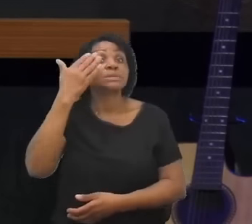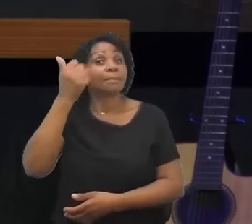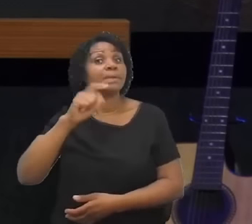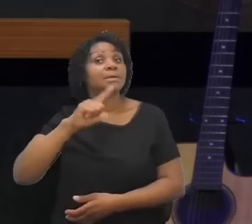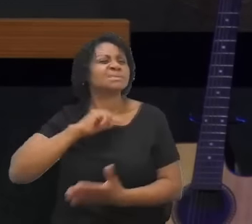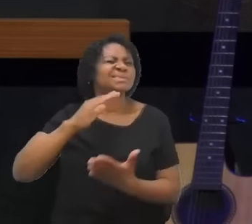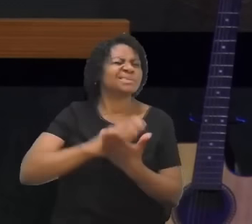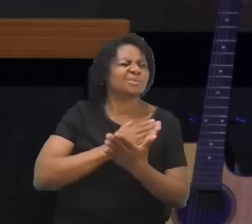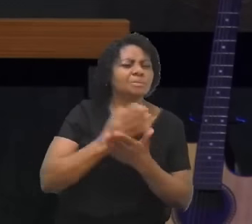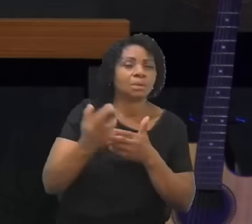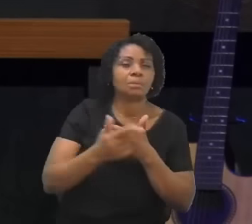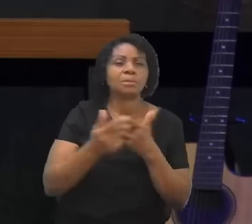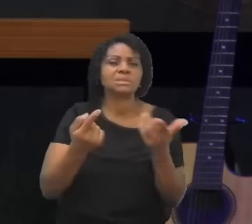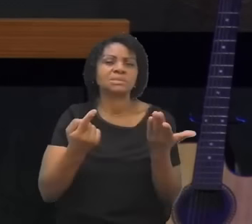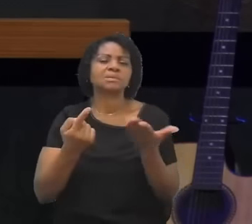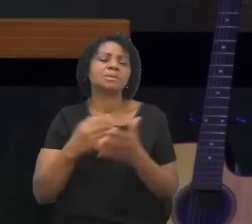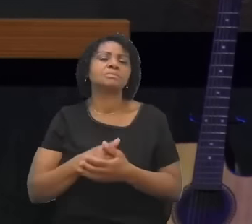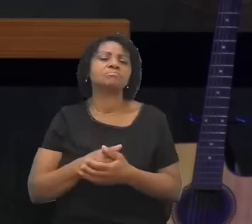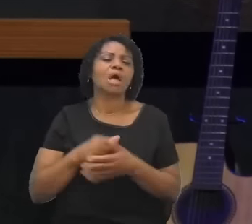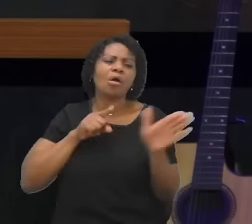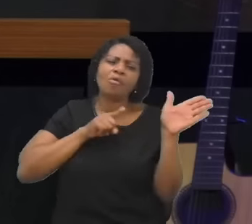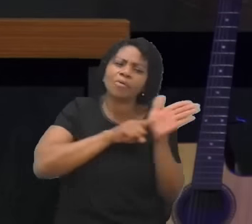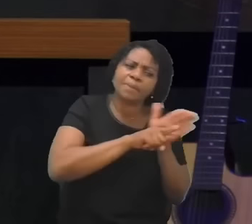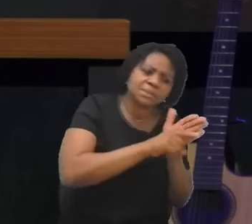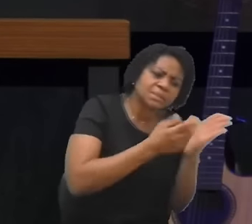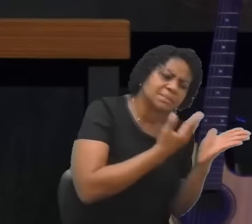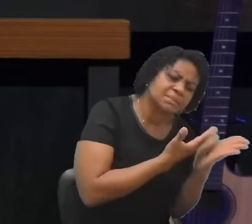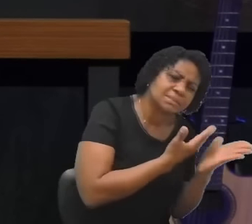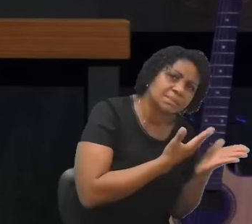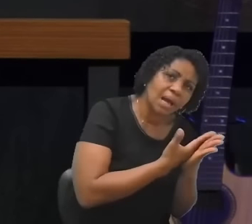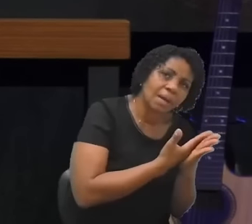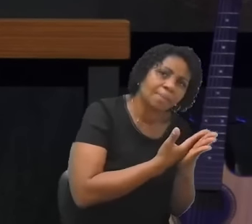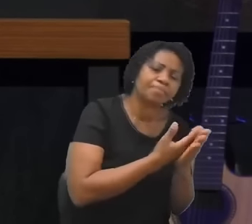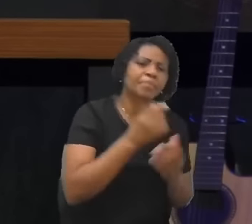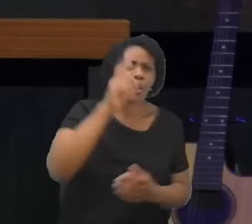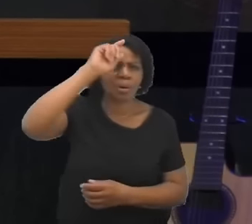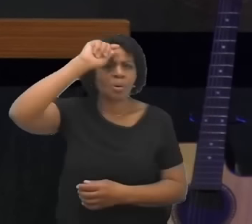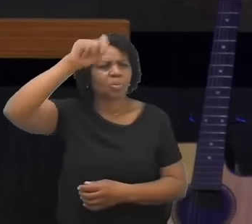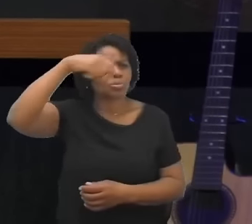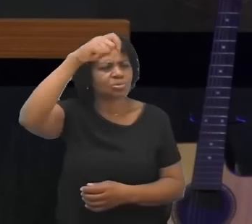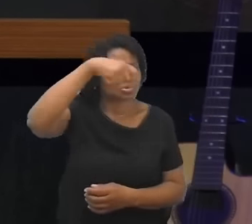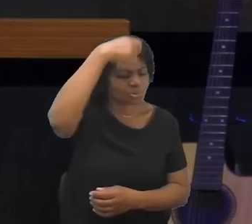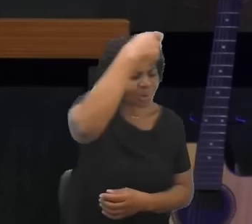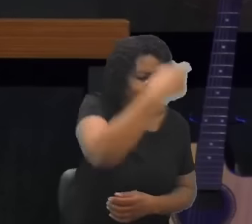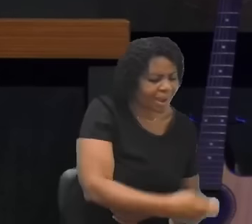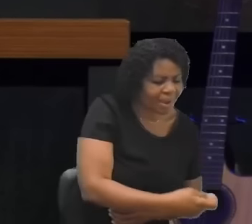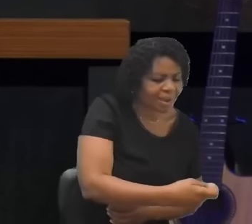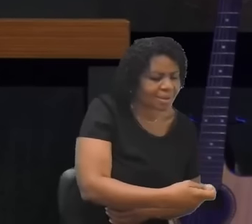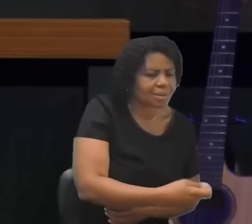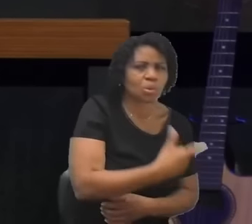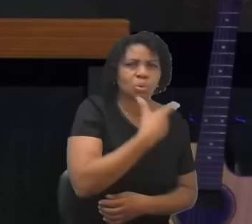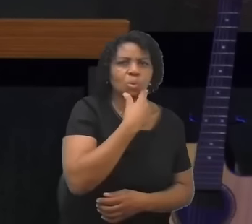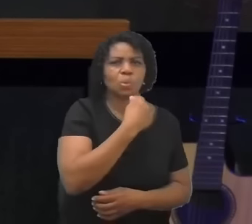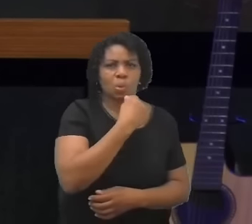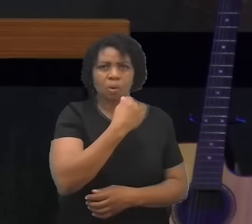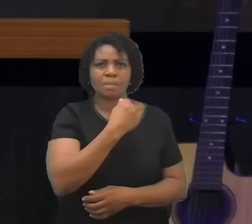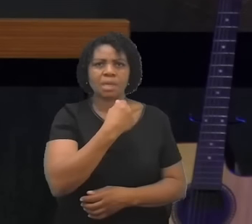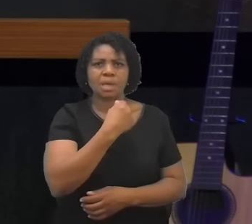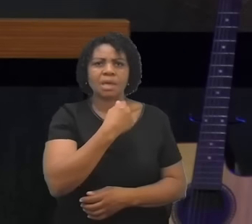alguma coisa. E eu fui pesquisar o jogar a coroa diante do imperador. Foi só eu